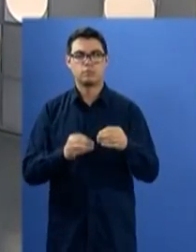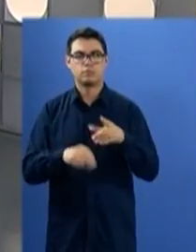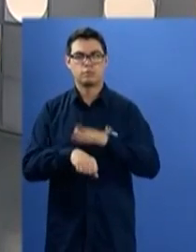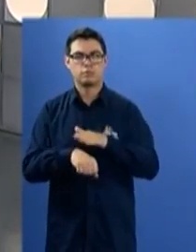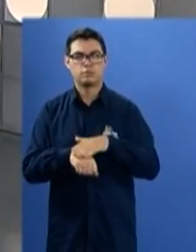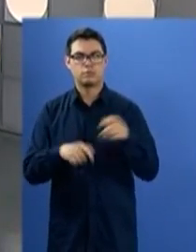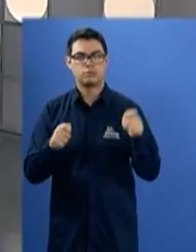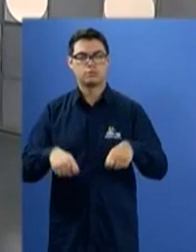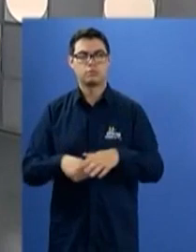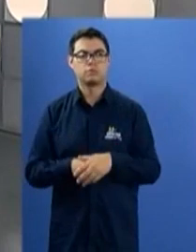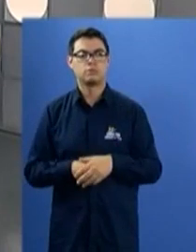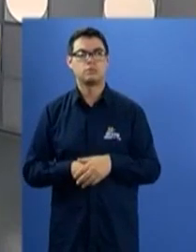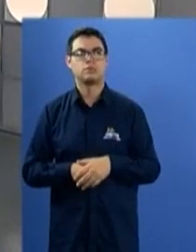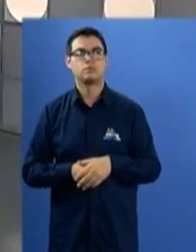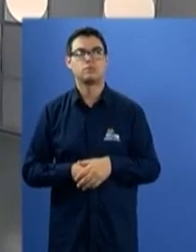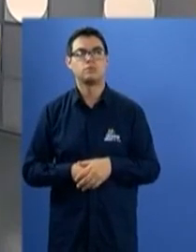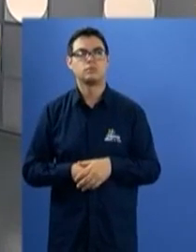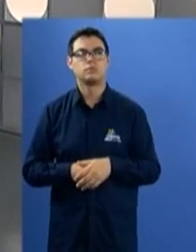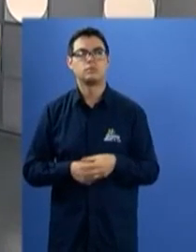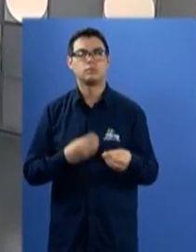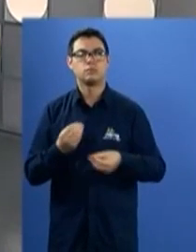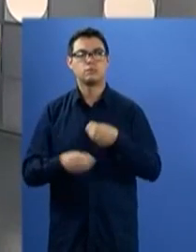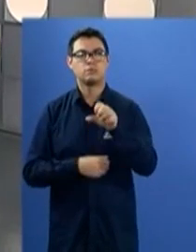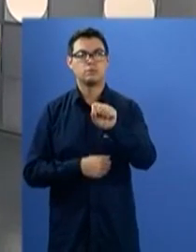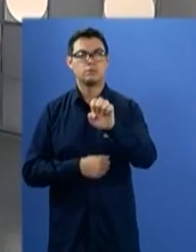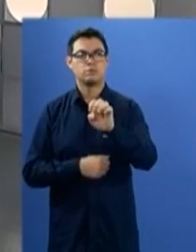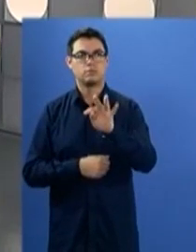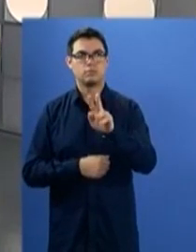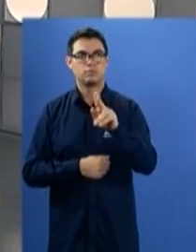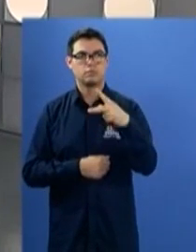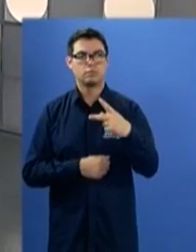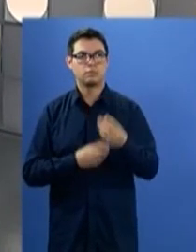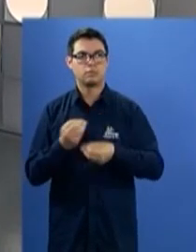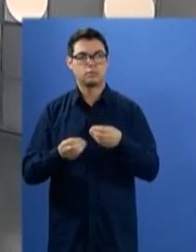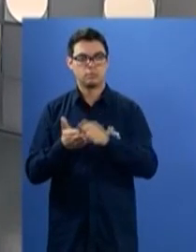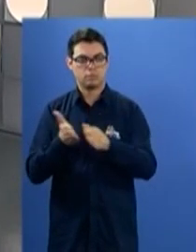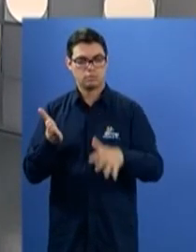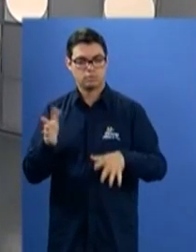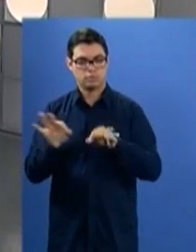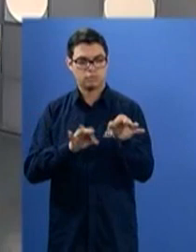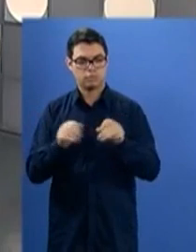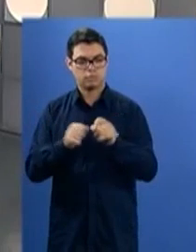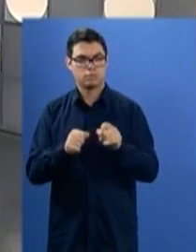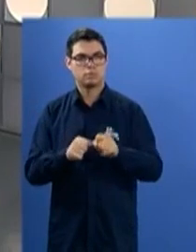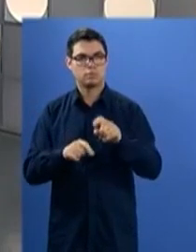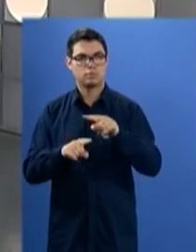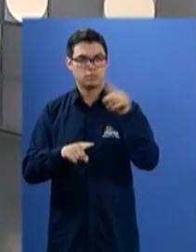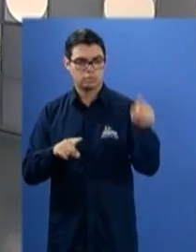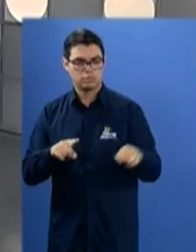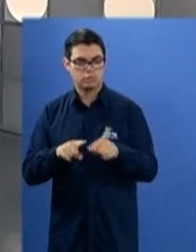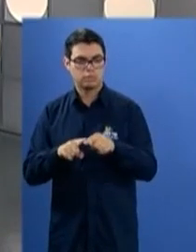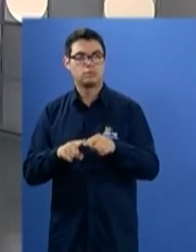tempo. Por isso, o setup é considerado uma atividade acíclica dentro